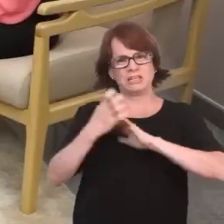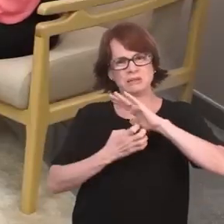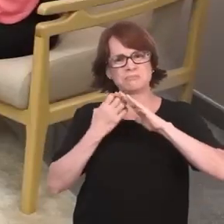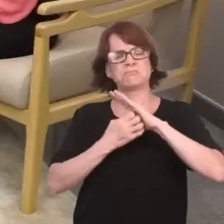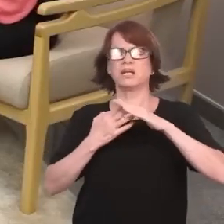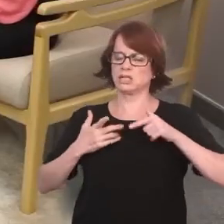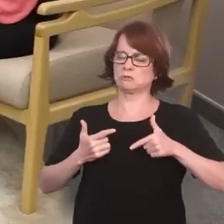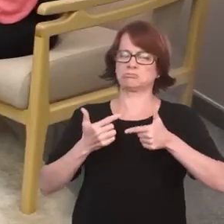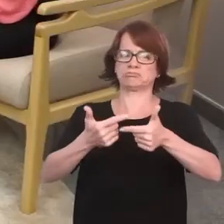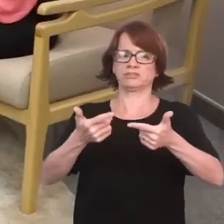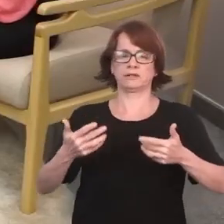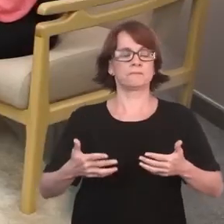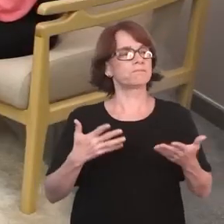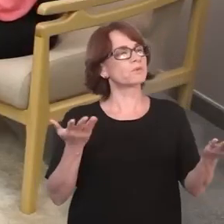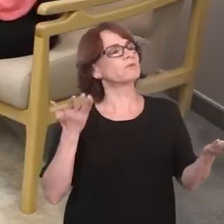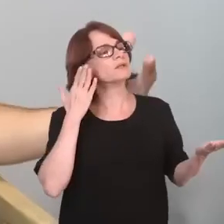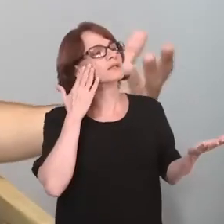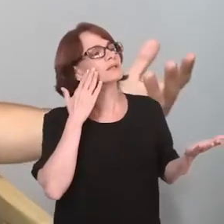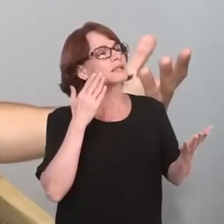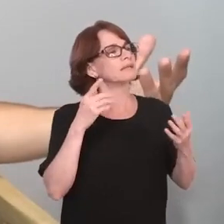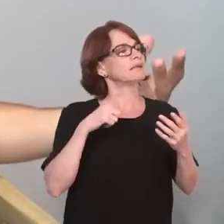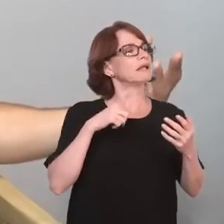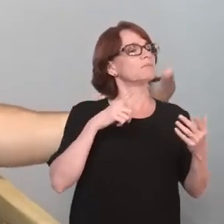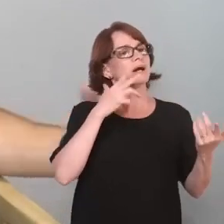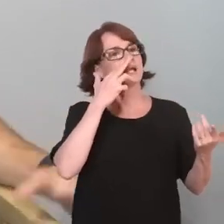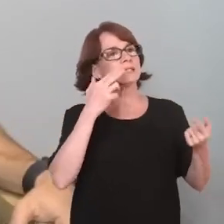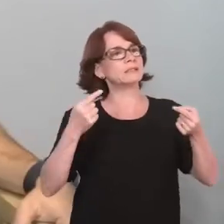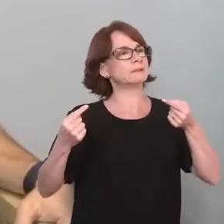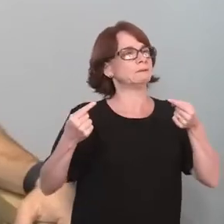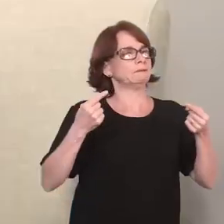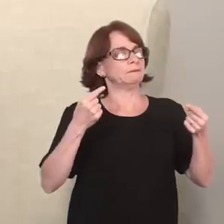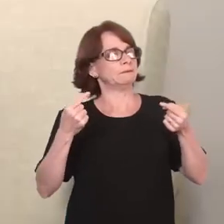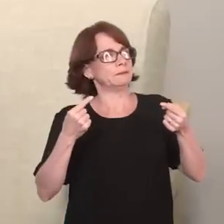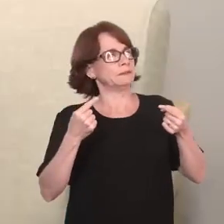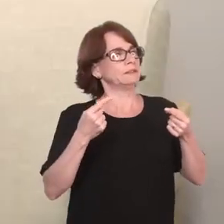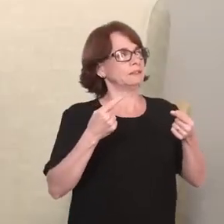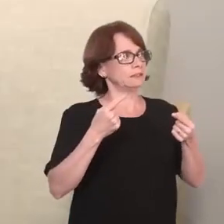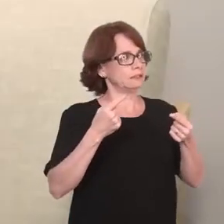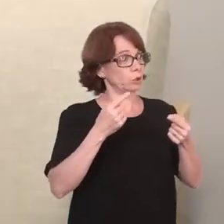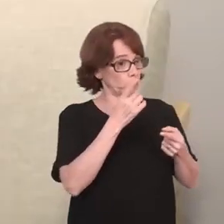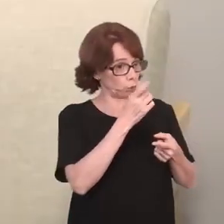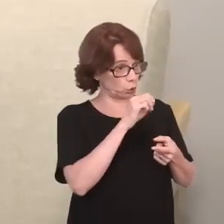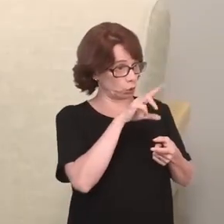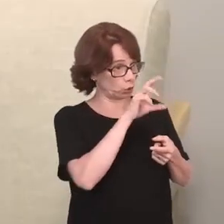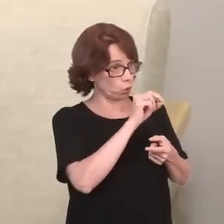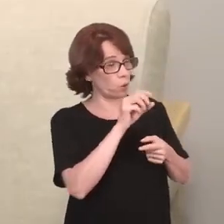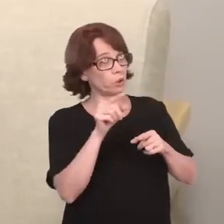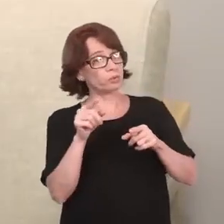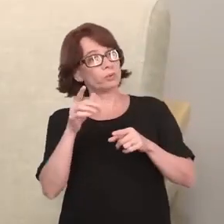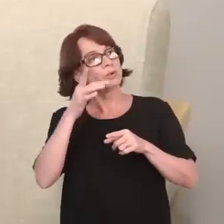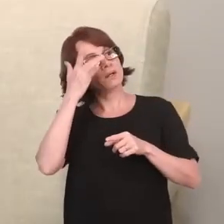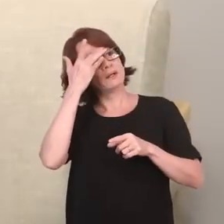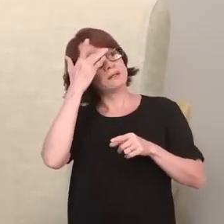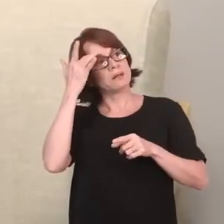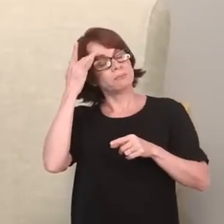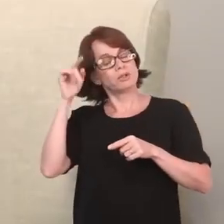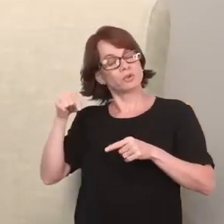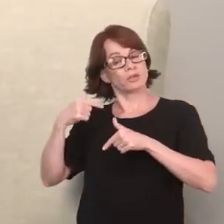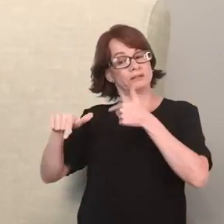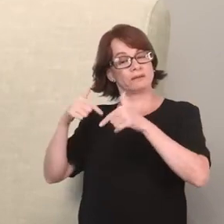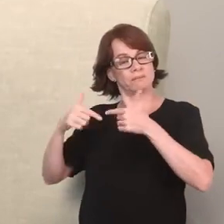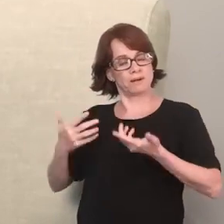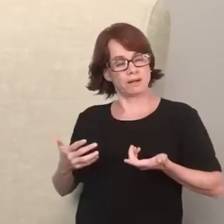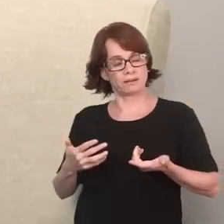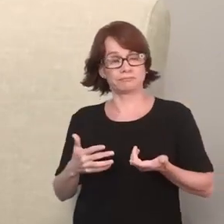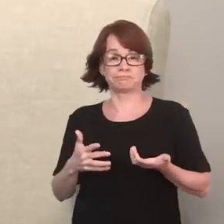enxerga a dicotomia que dizem existir entre o empregador e o empregado? Não, isso é uma dicotomia fabricada, né? Porque, na